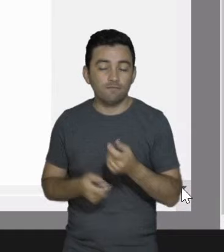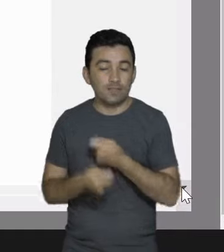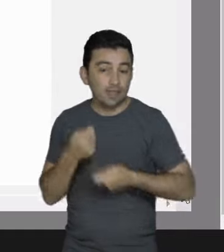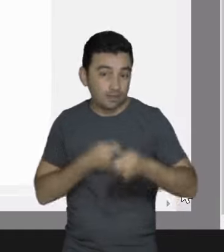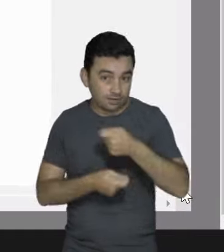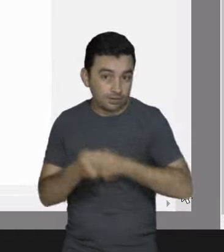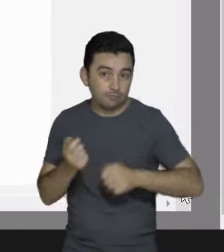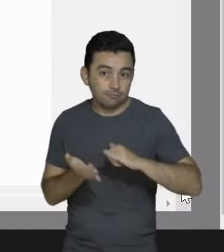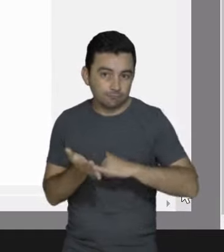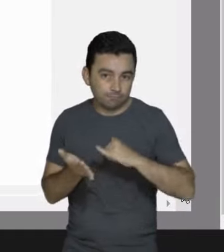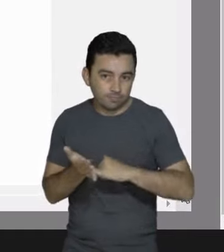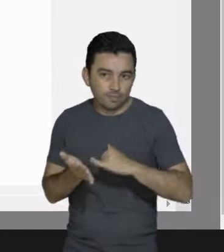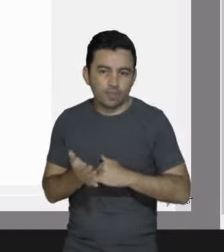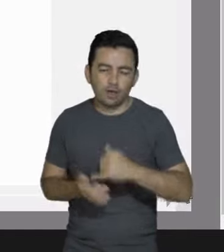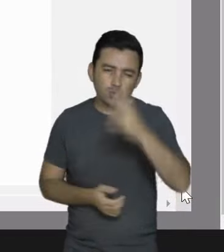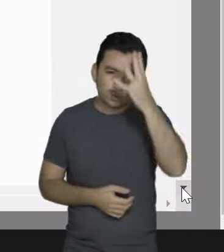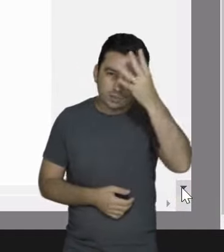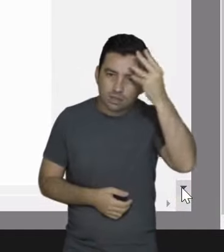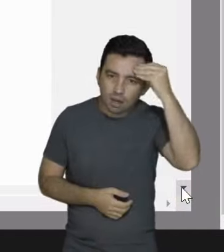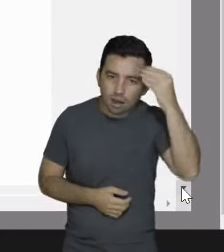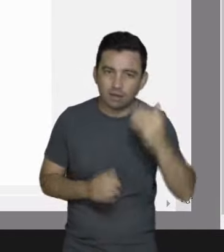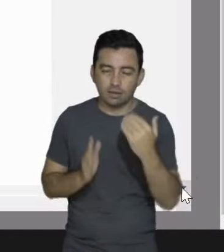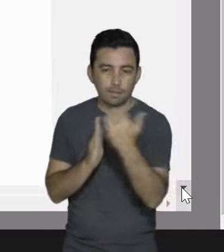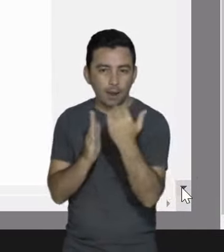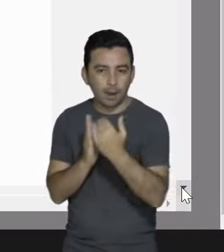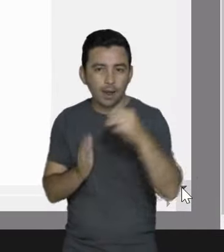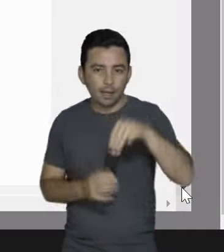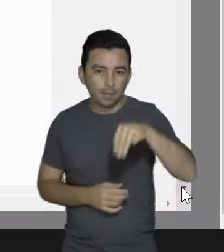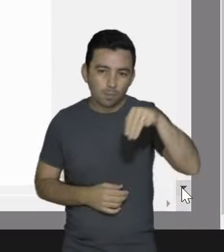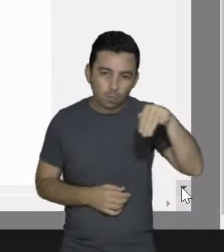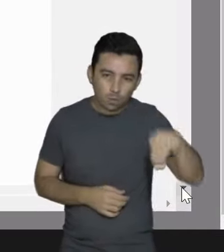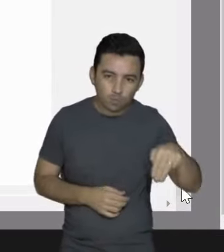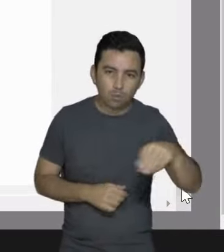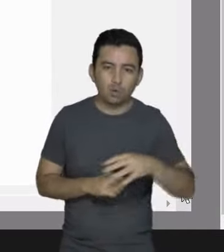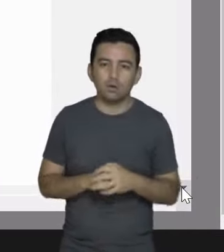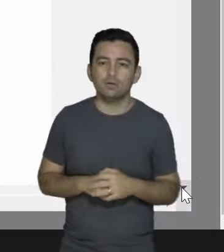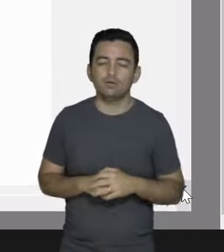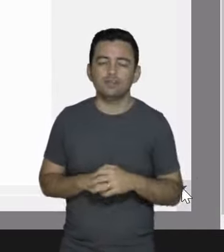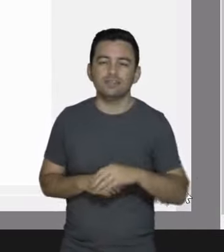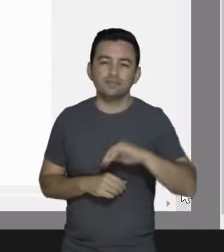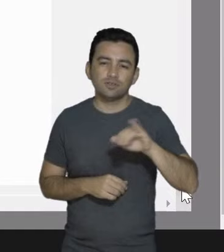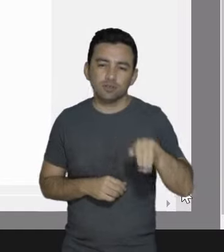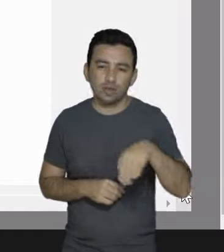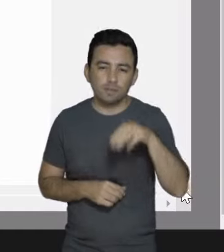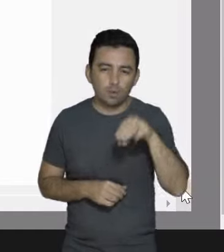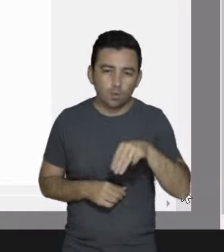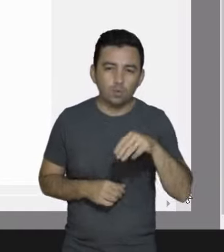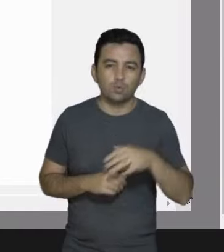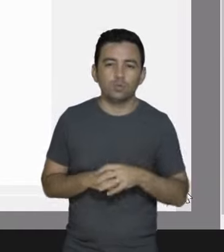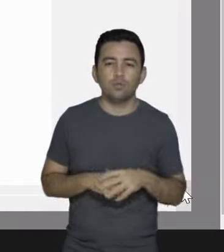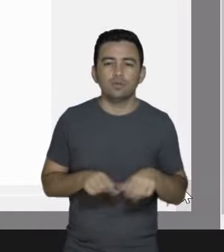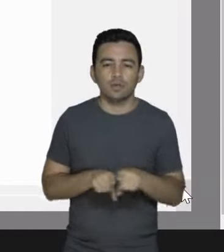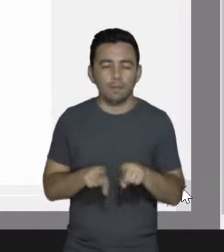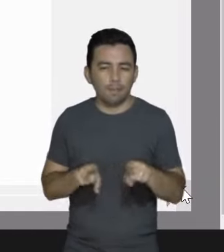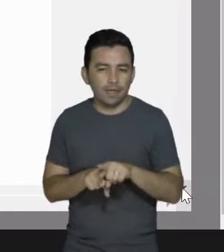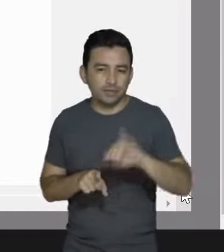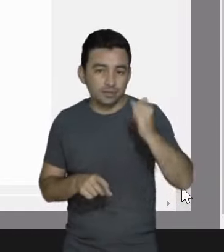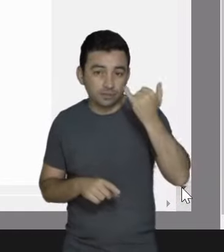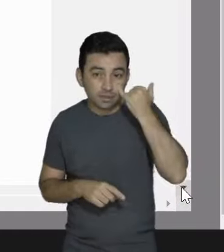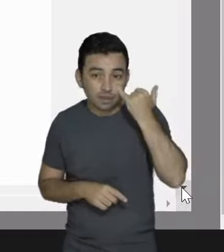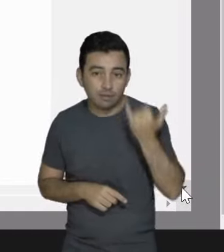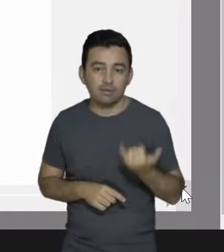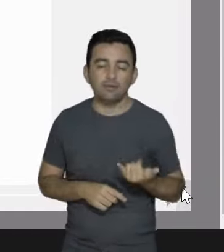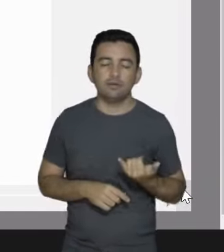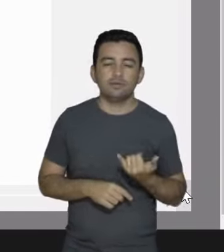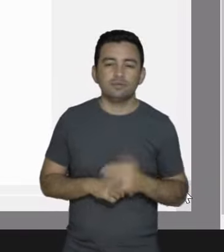Neves Deputado Luciane carminatti Deputado Mário Mota Deputado Jair Mioto Deputado ivanatti Deputado José Lopes Deputado